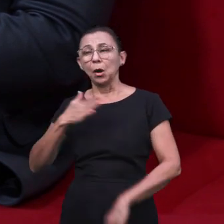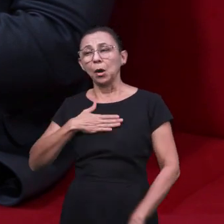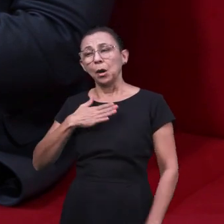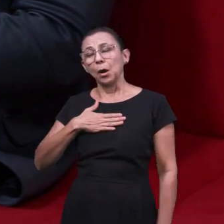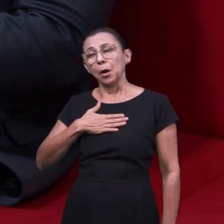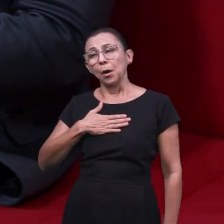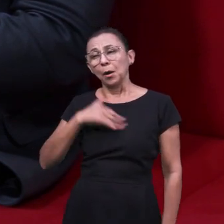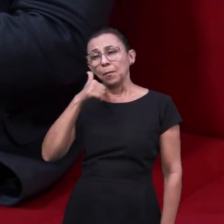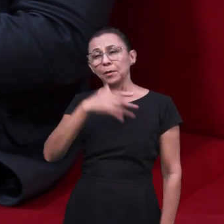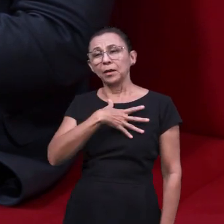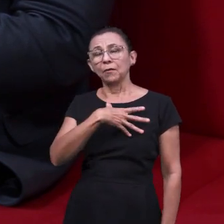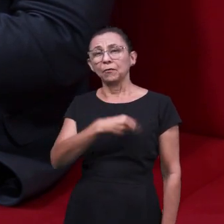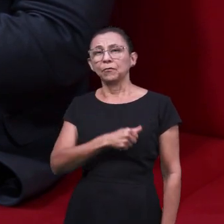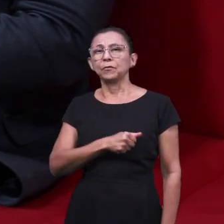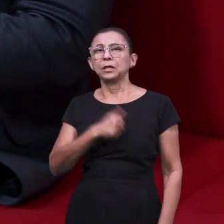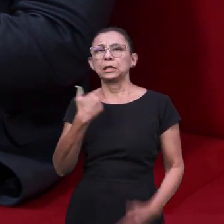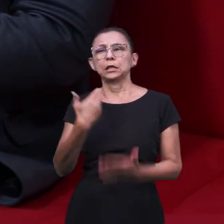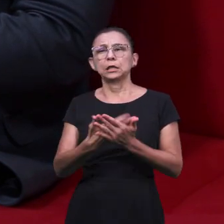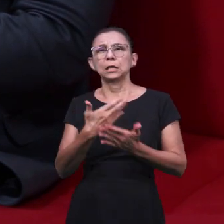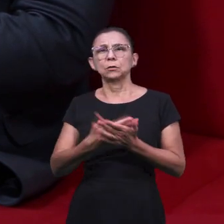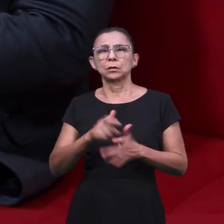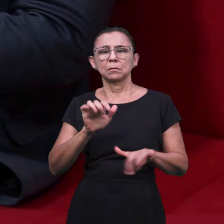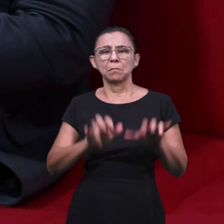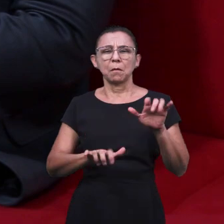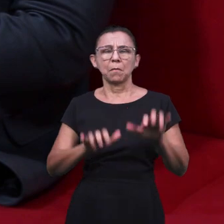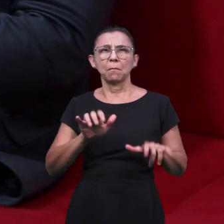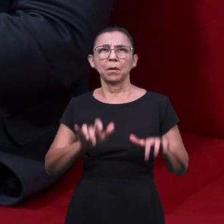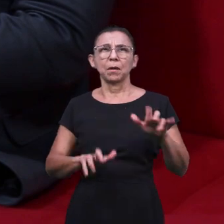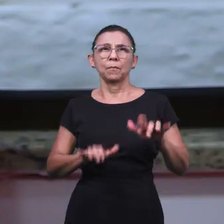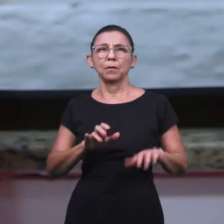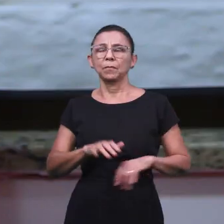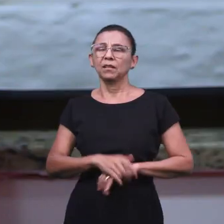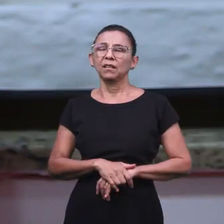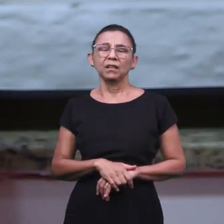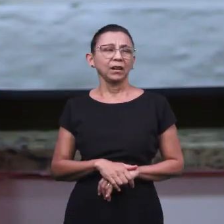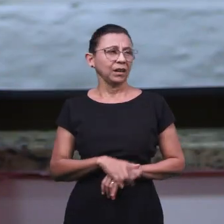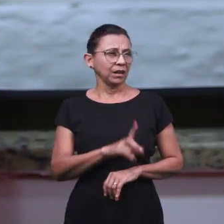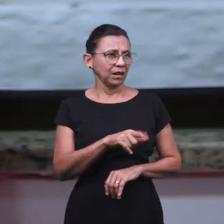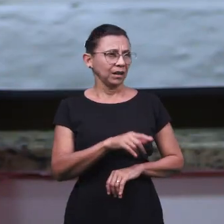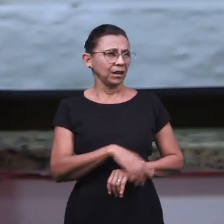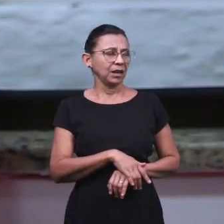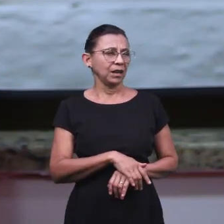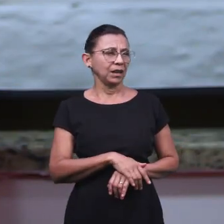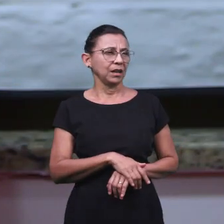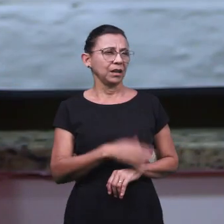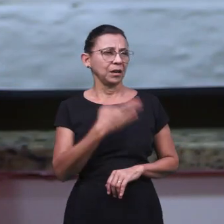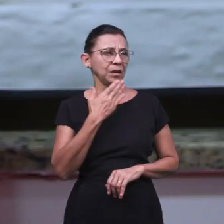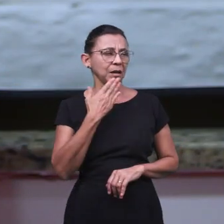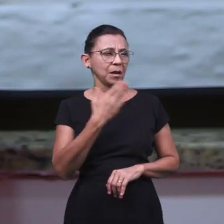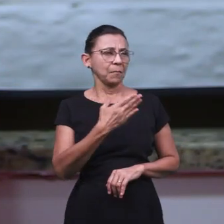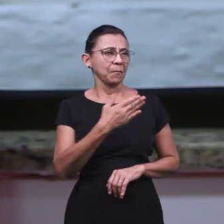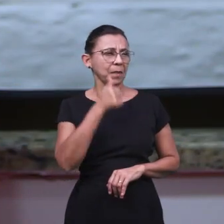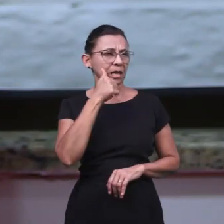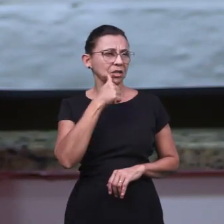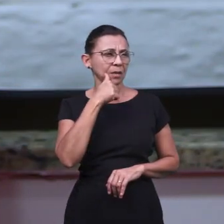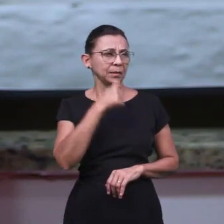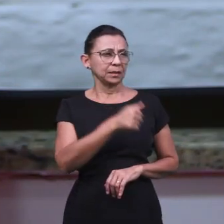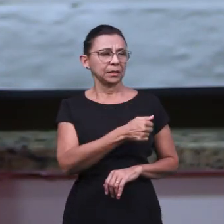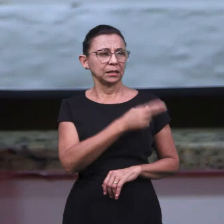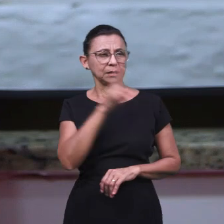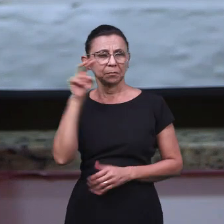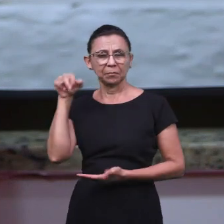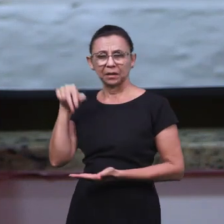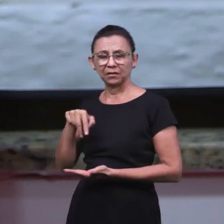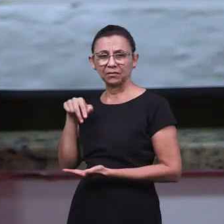órgão e eles precisavam de um organista. Ah, manda a menina aí, próximo domingo. E lá fui eu. Aí toquei no culto da